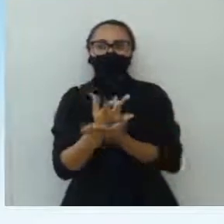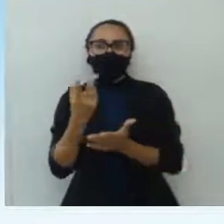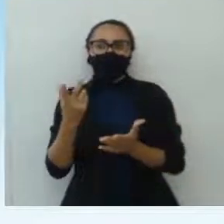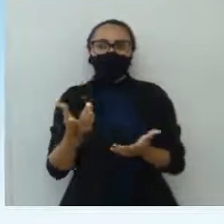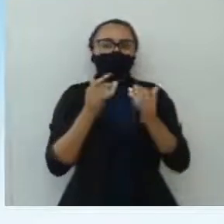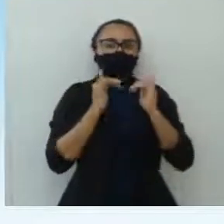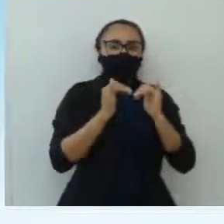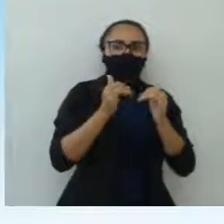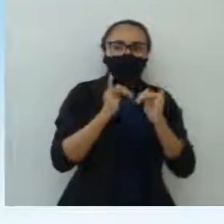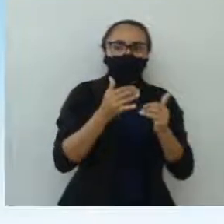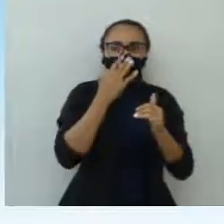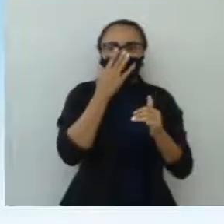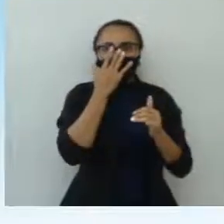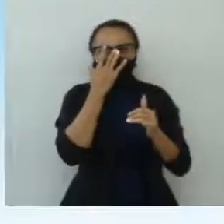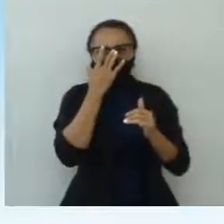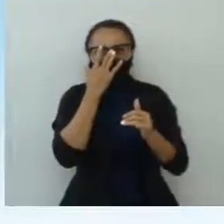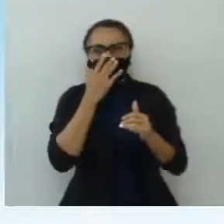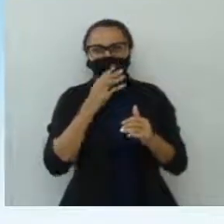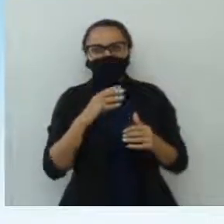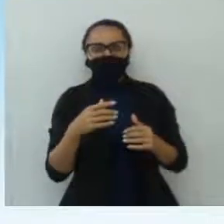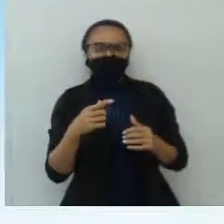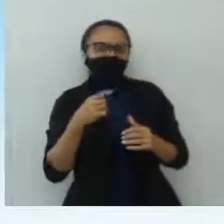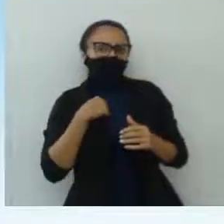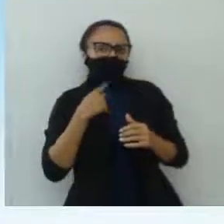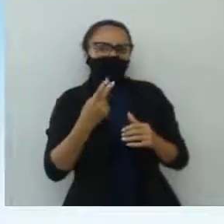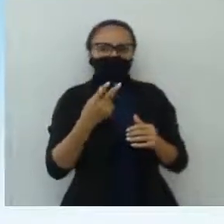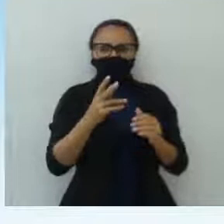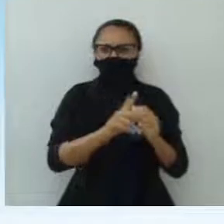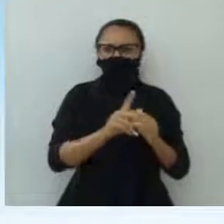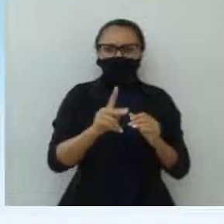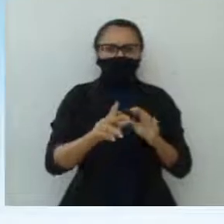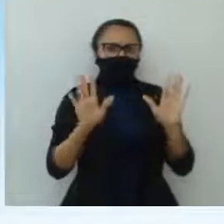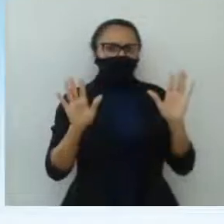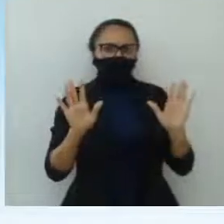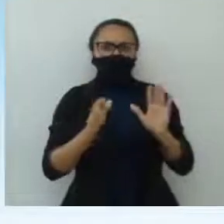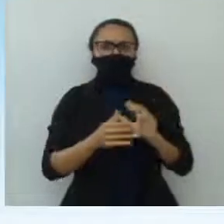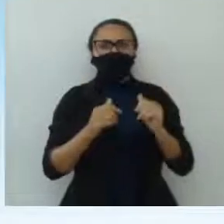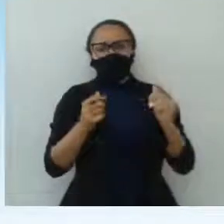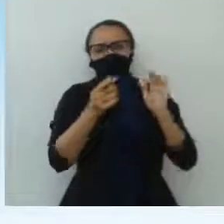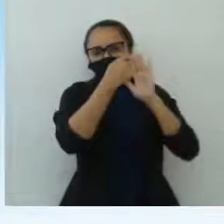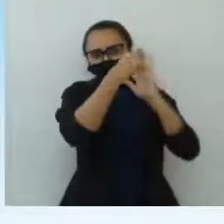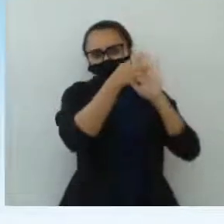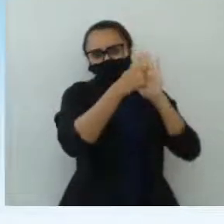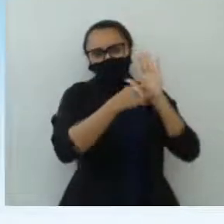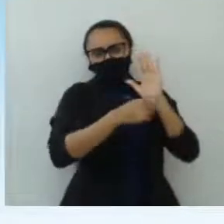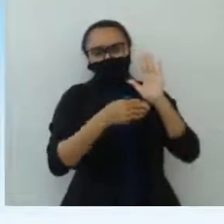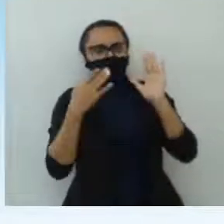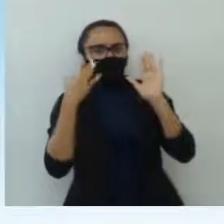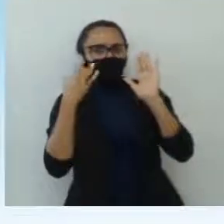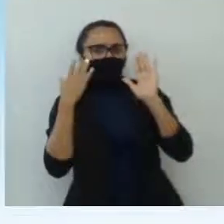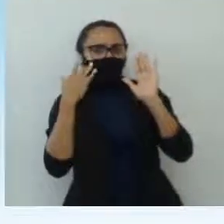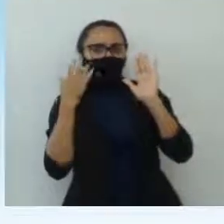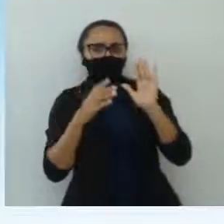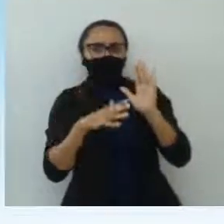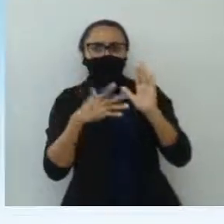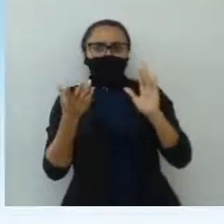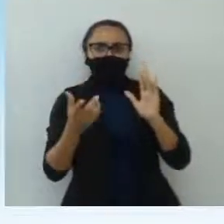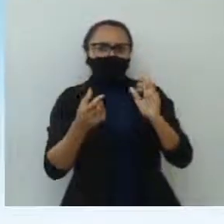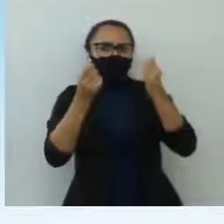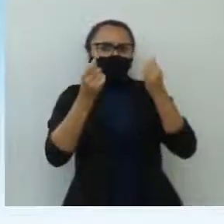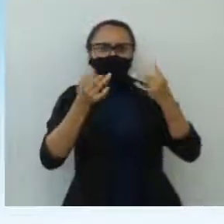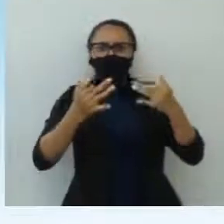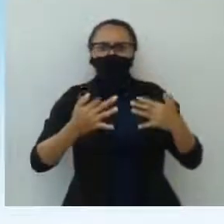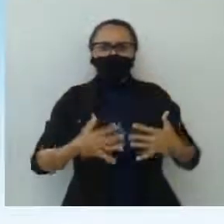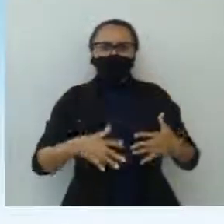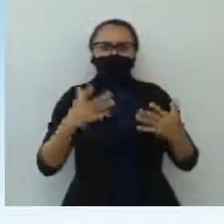estar no tempo contemporâneo agora, você, sua professora, seu professor, pode escrever uma peça teatral em que a situação se